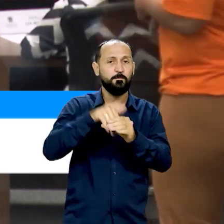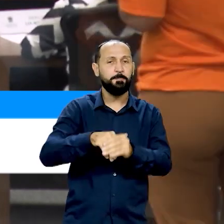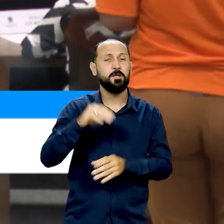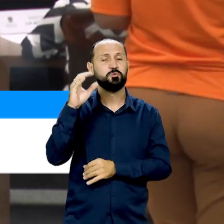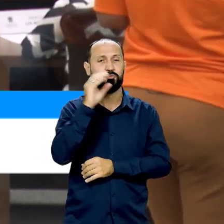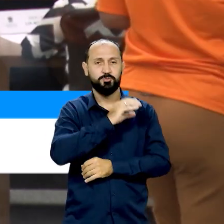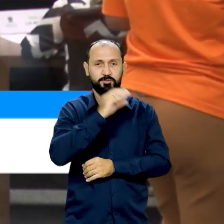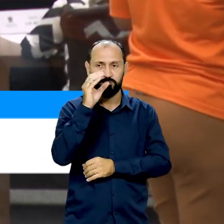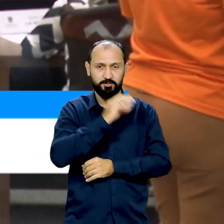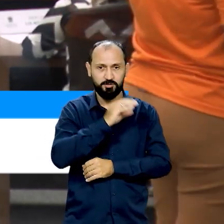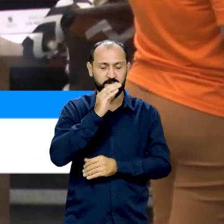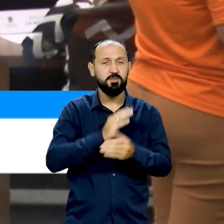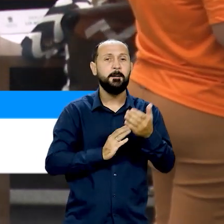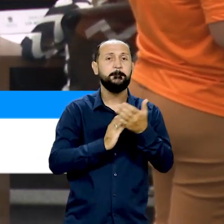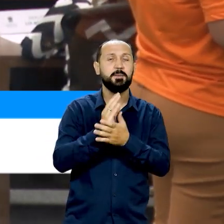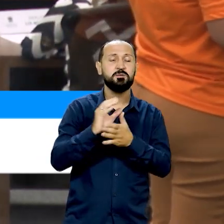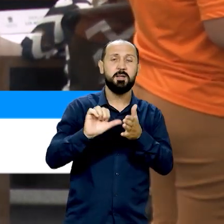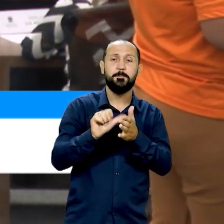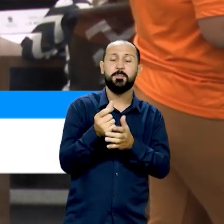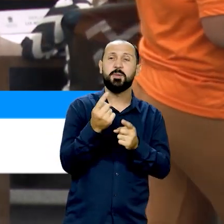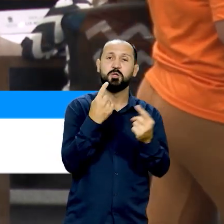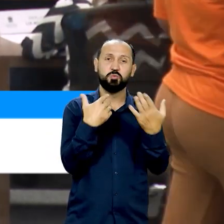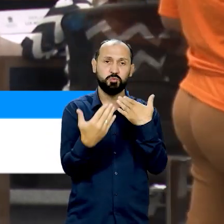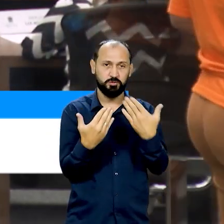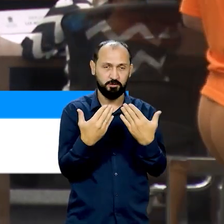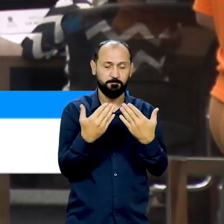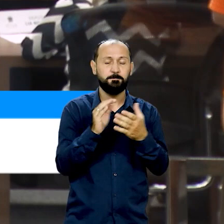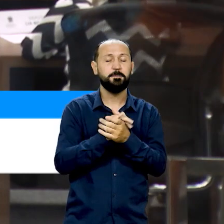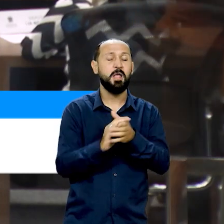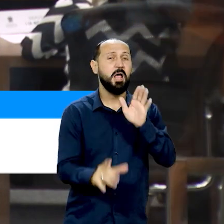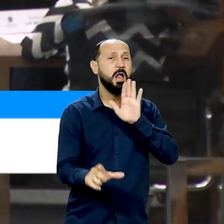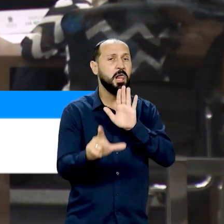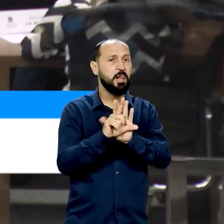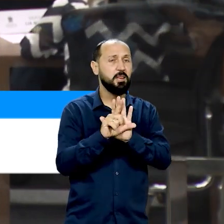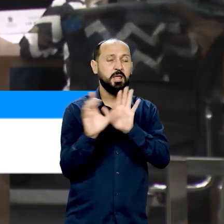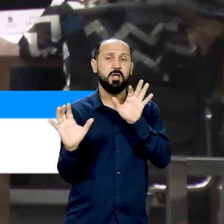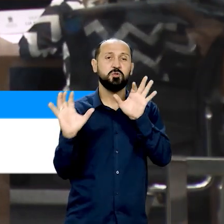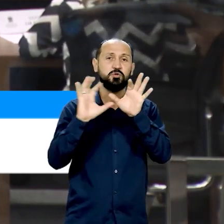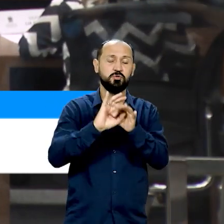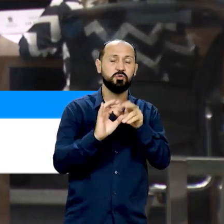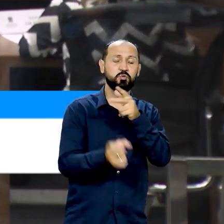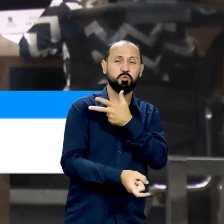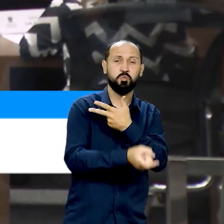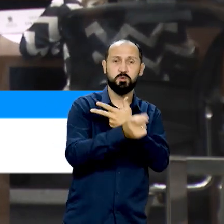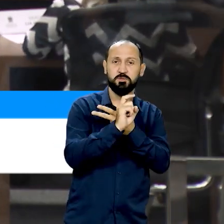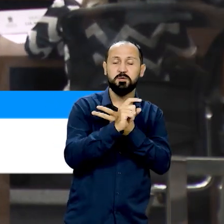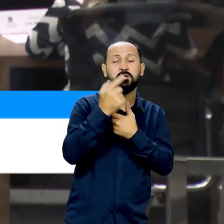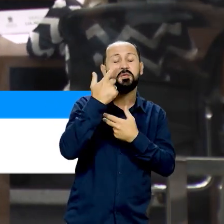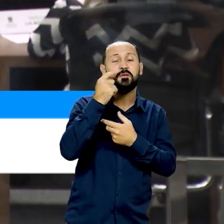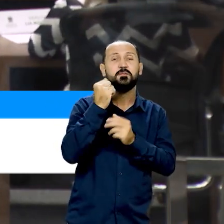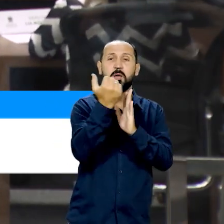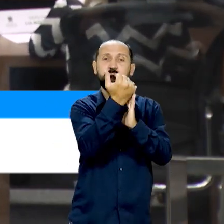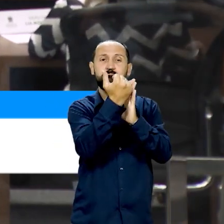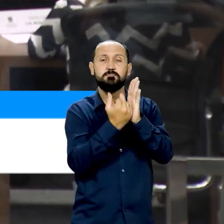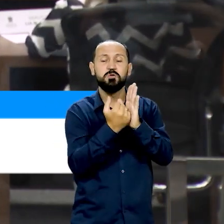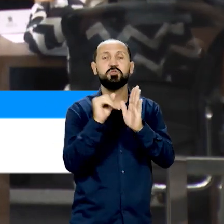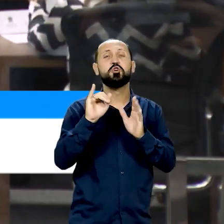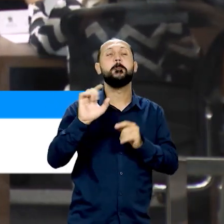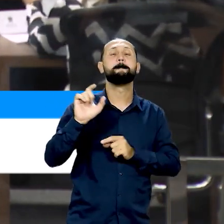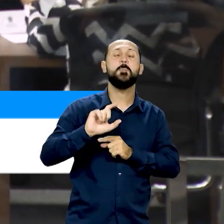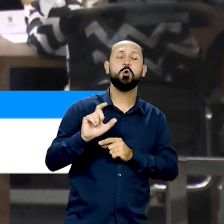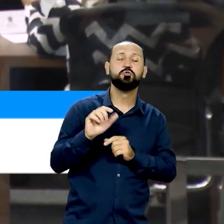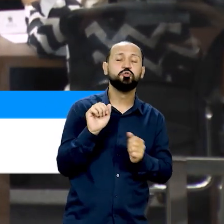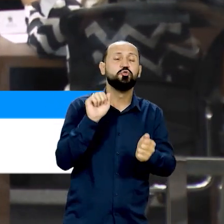votação em regime de urgência e já aprovado em primeira discussão. A lei é um alinhamento do Executivo que prevê redução